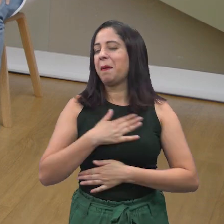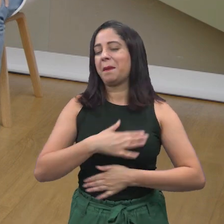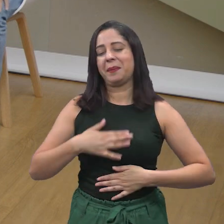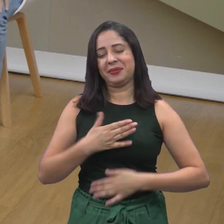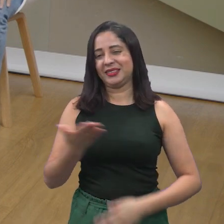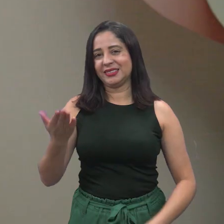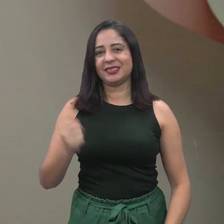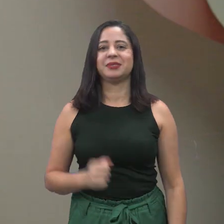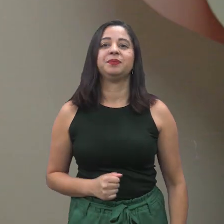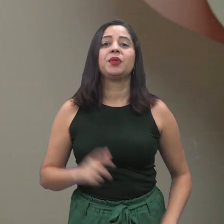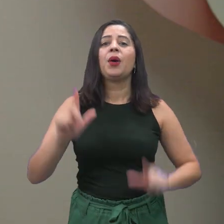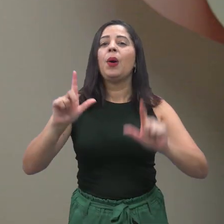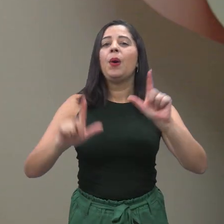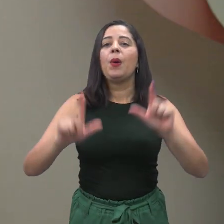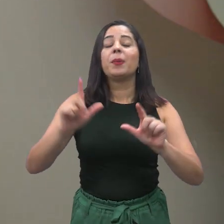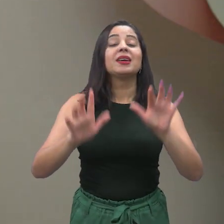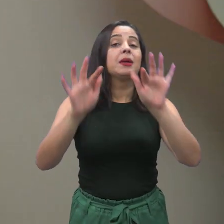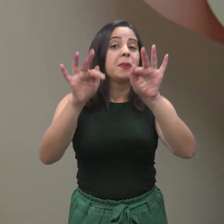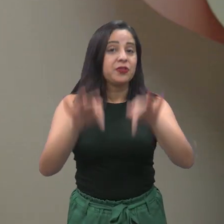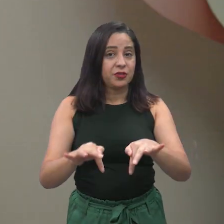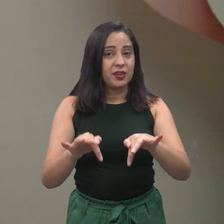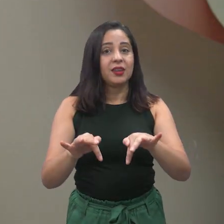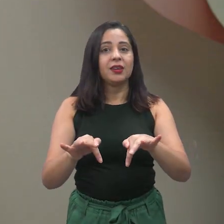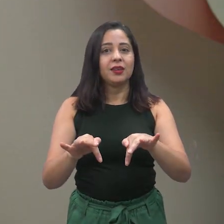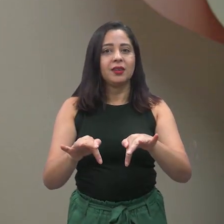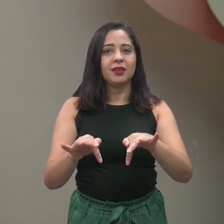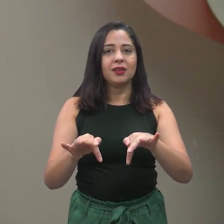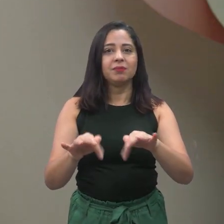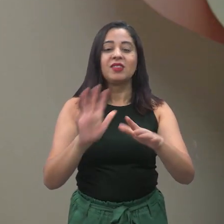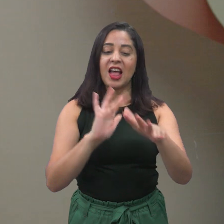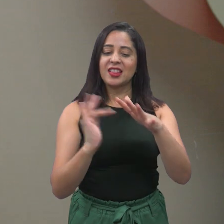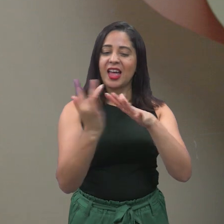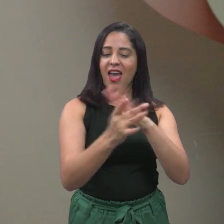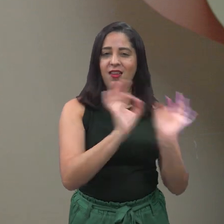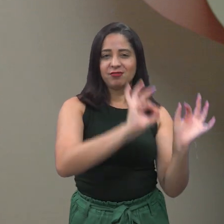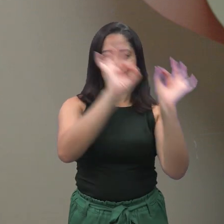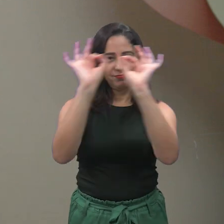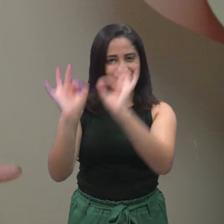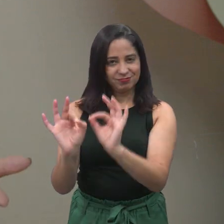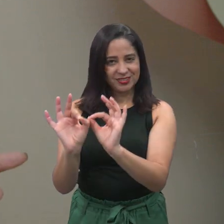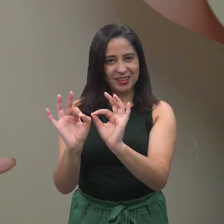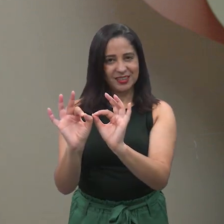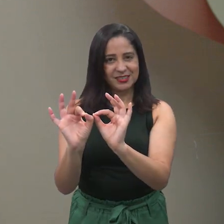aqui. O De Bem com Você de hoje fica por aqui. Acompanhe a gente por meio das